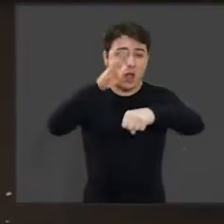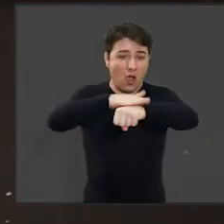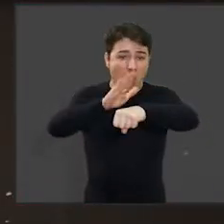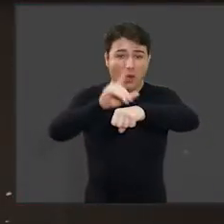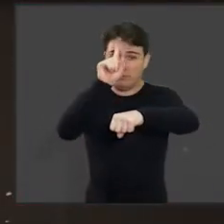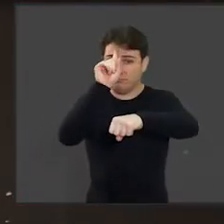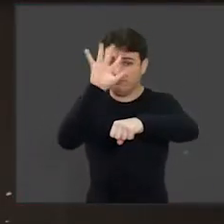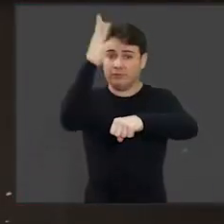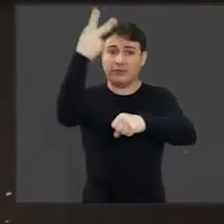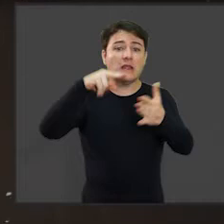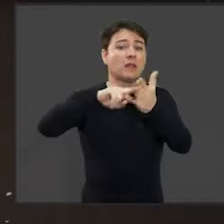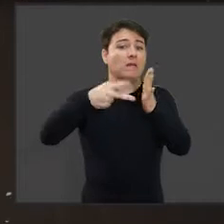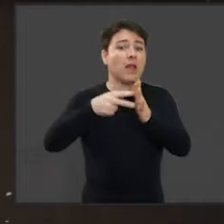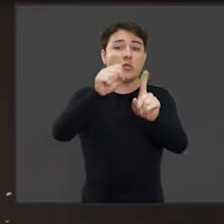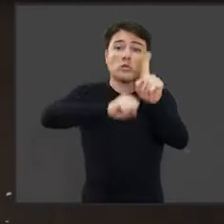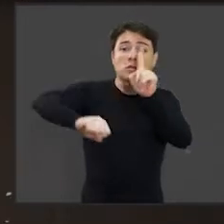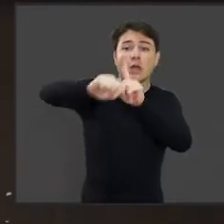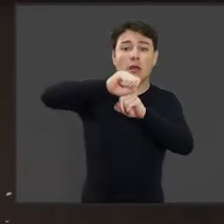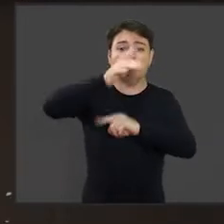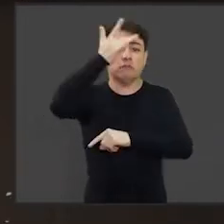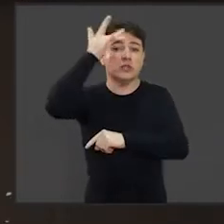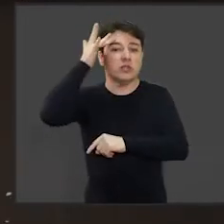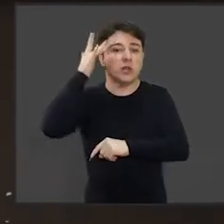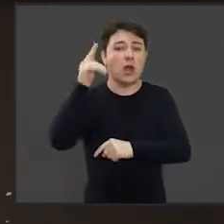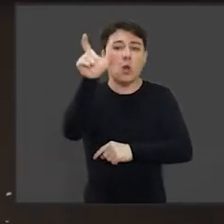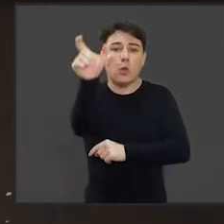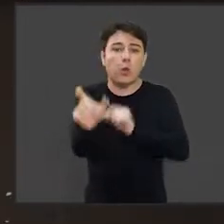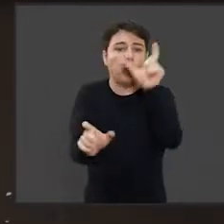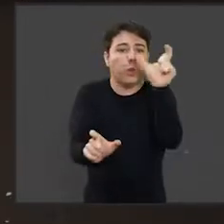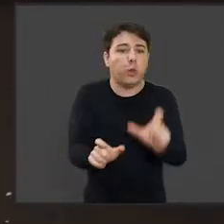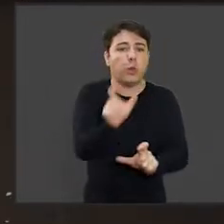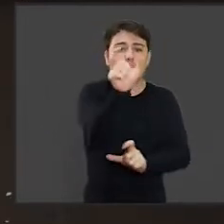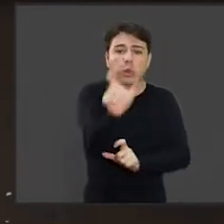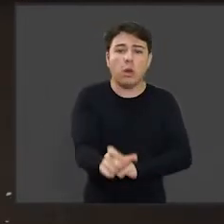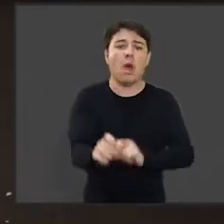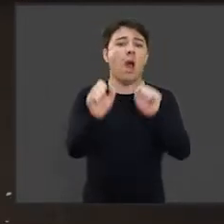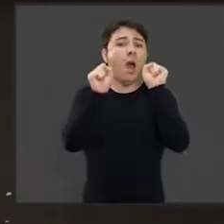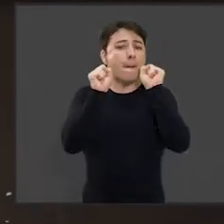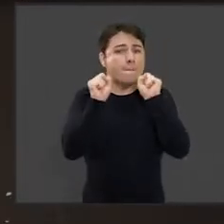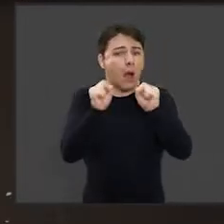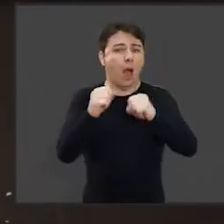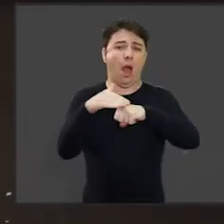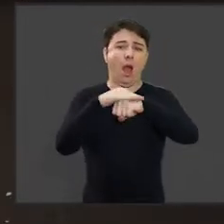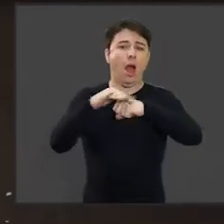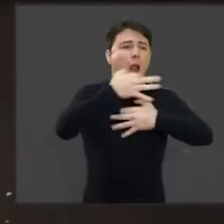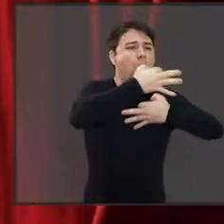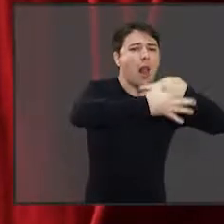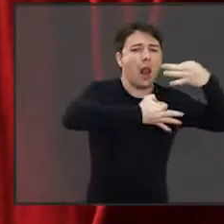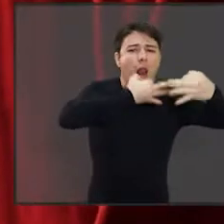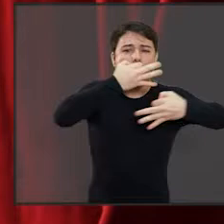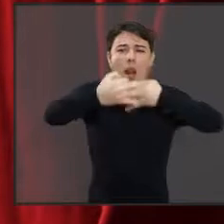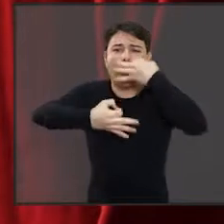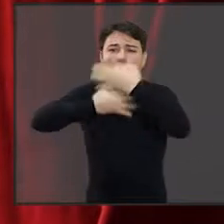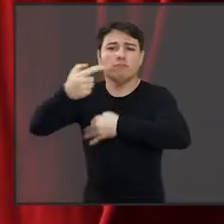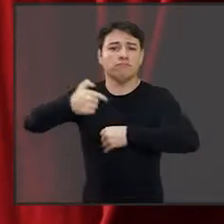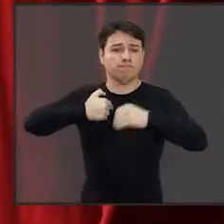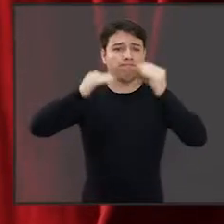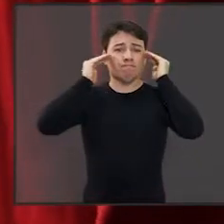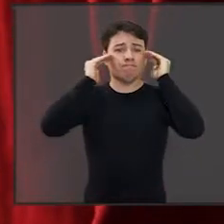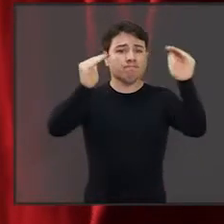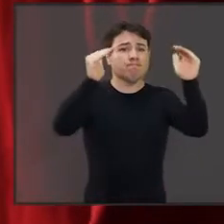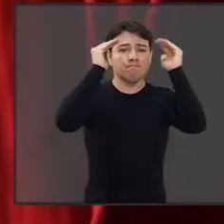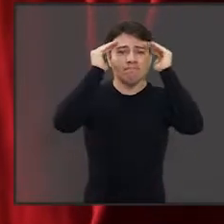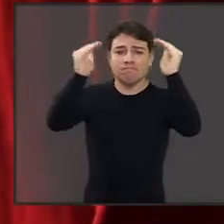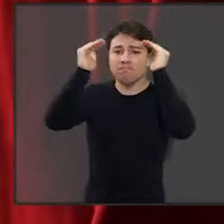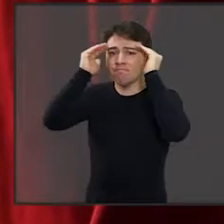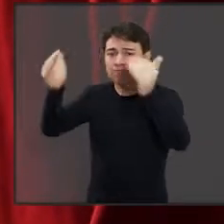e aponta congruências, convergências para aquilo que a gente precisa para a democracia funcionar e para a educação política. No sentido de,